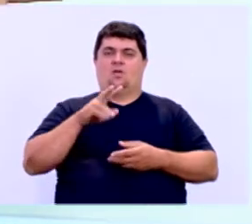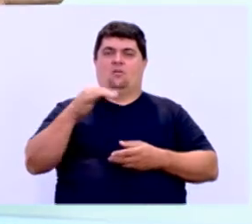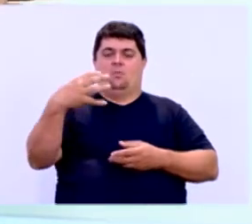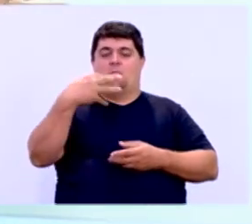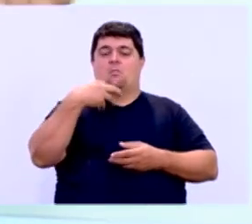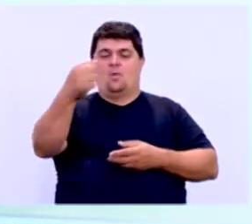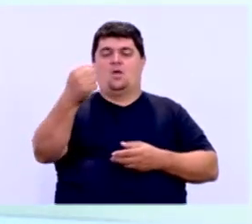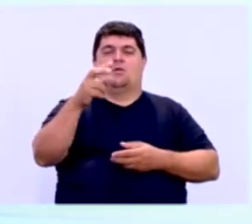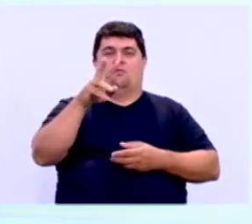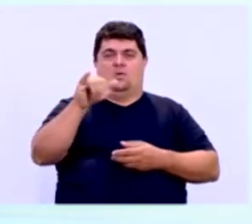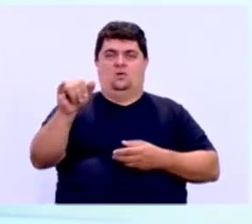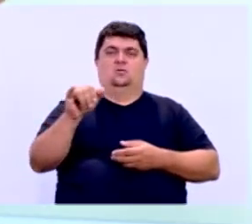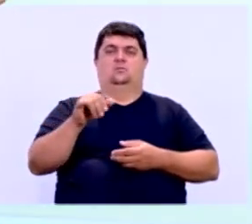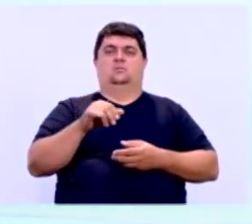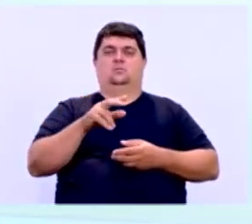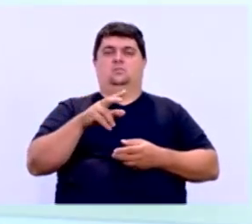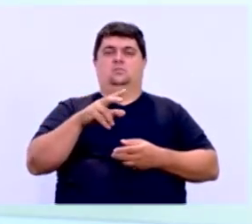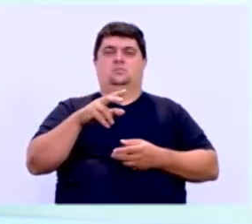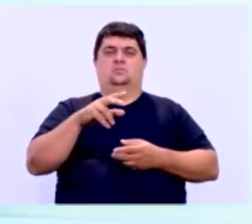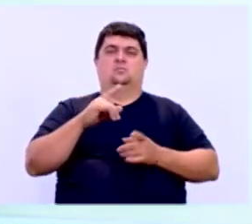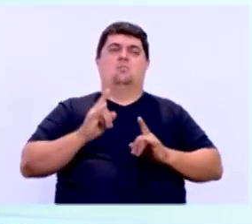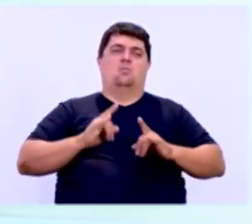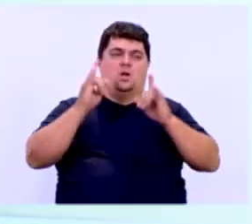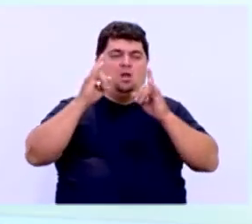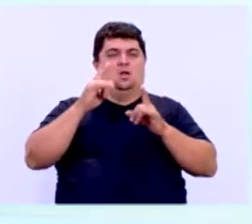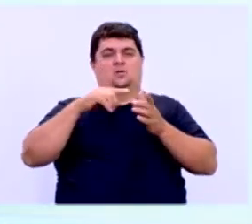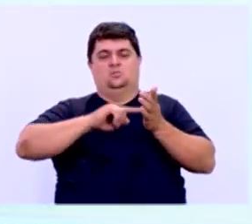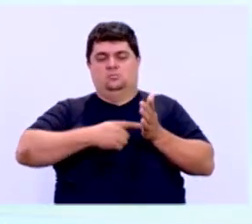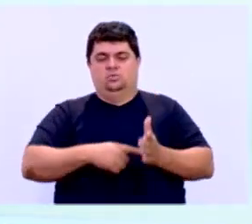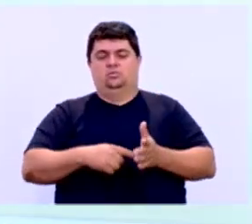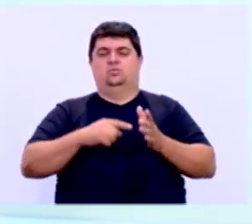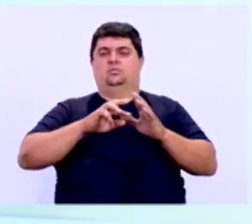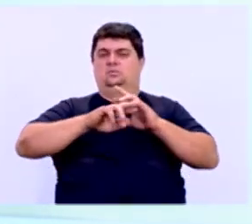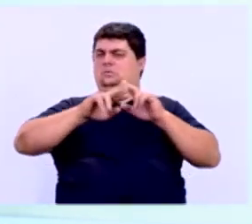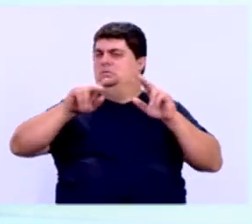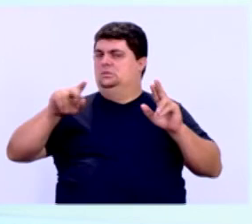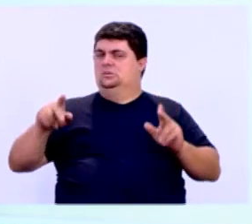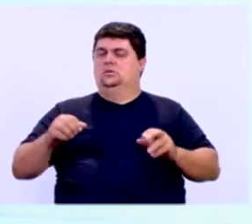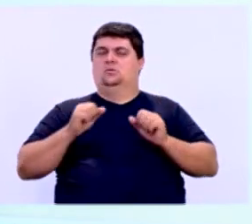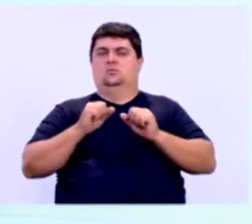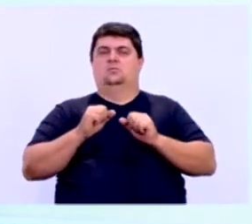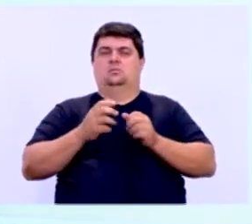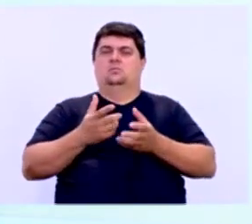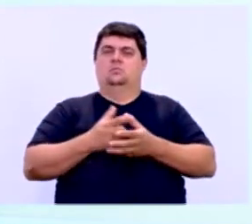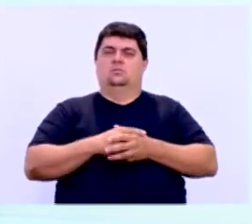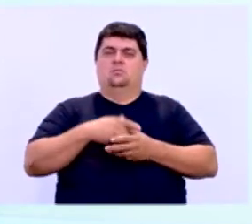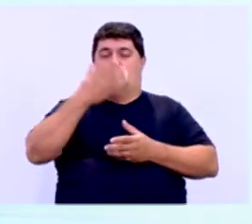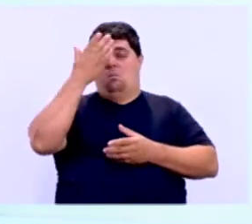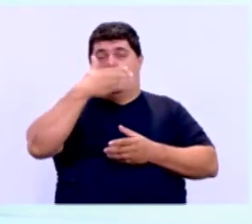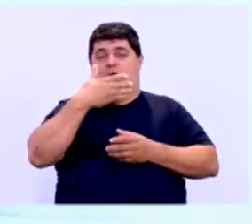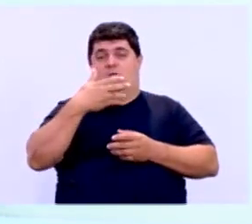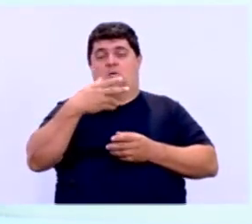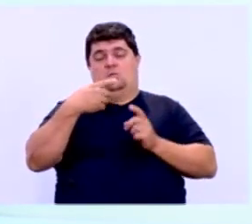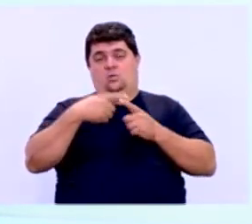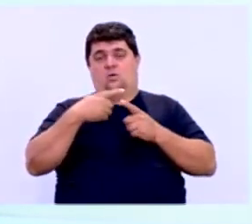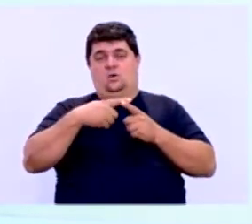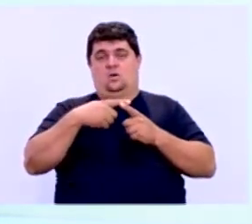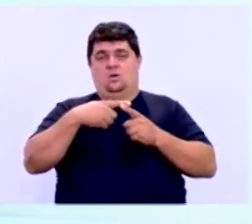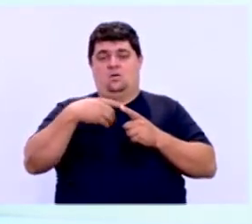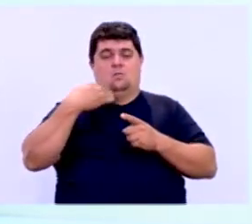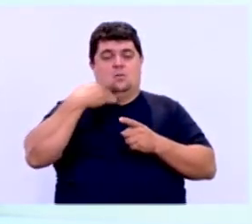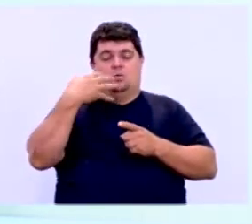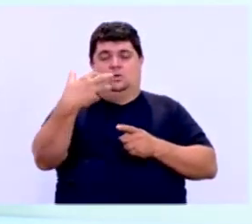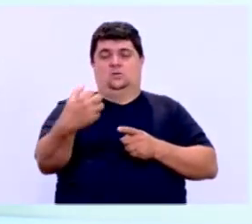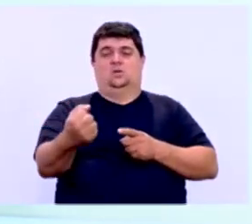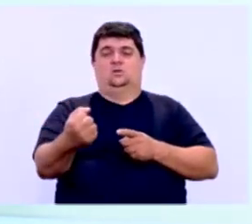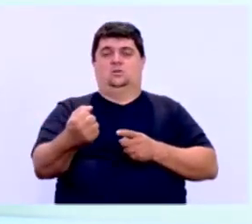dentro da sua empresa, né, a coleta desses equipamentos, dessas máquinas que foram dadas como garantia para o financiamento. Cuidado,